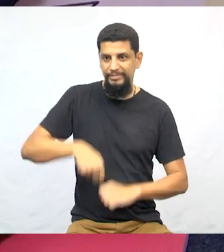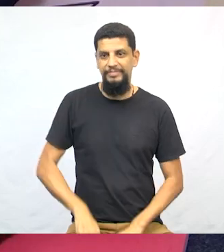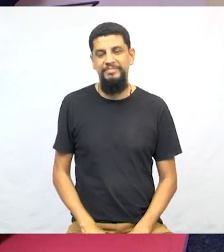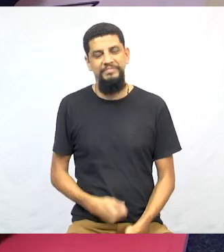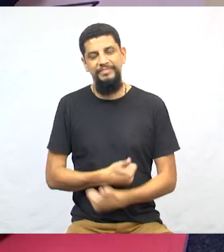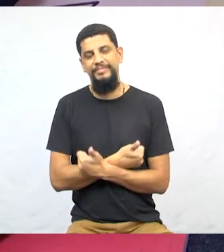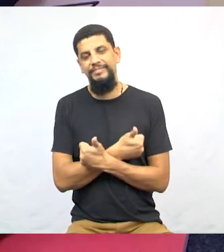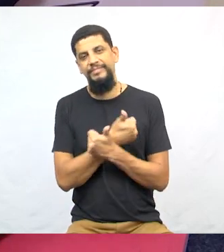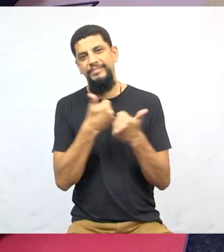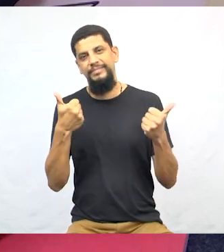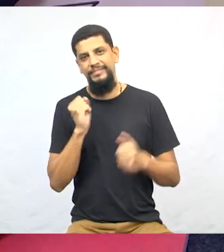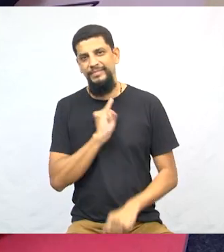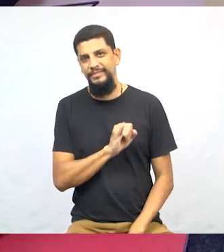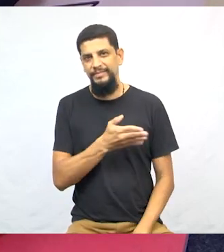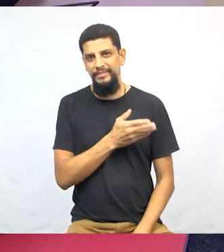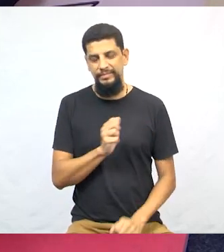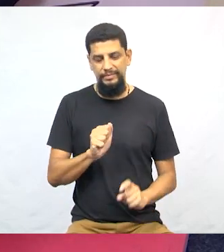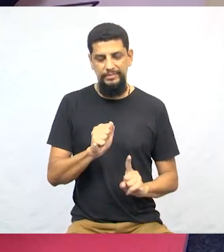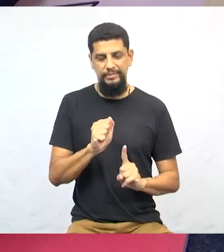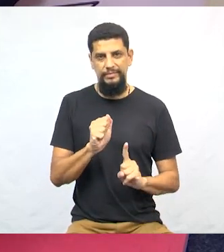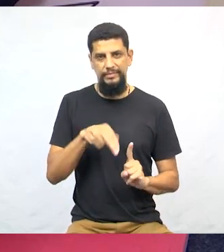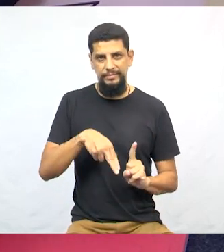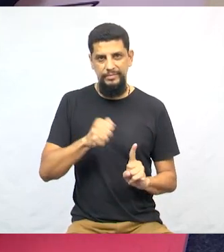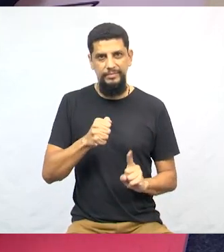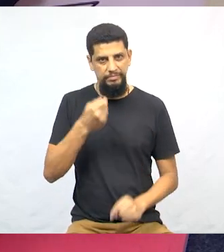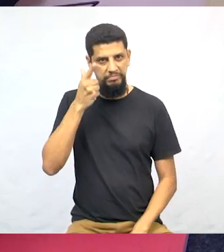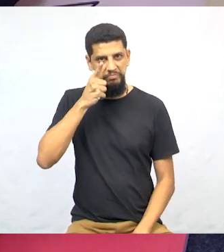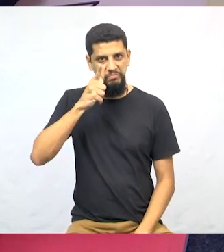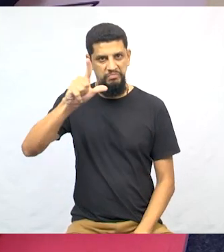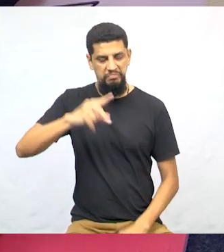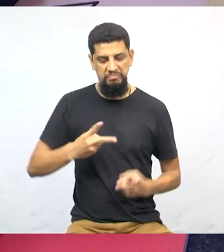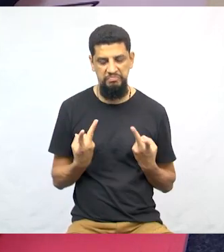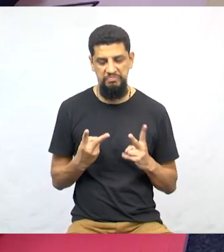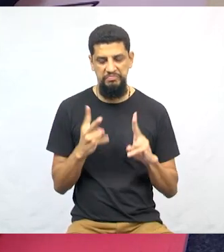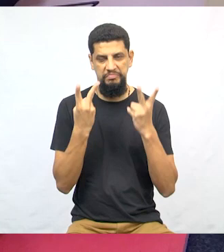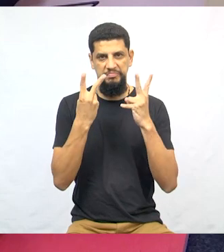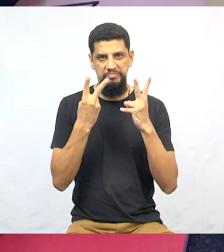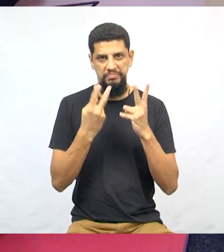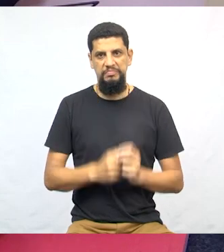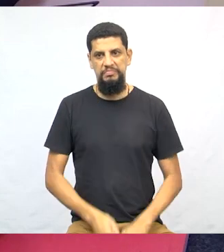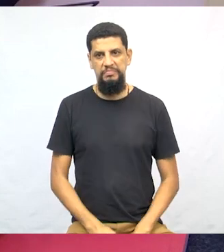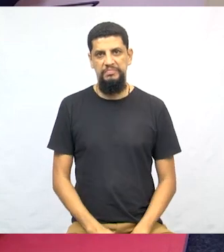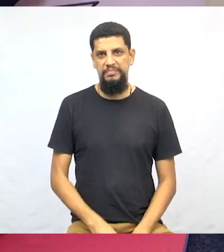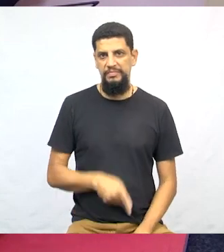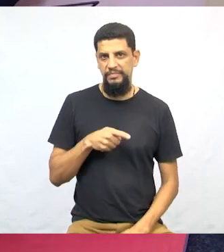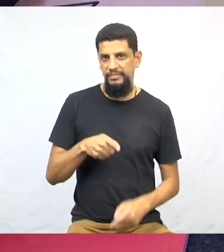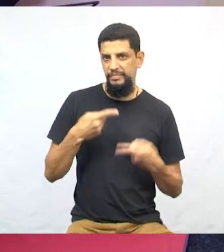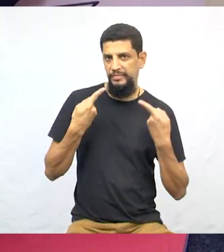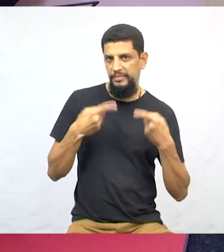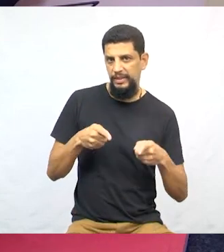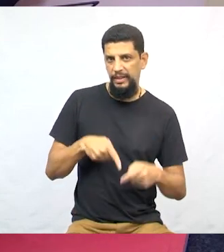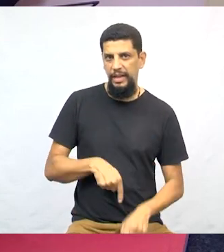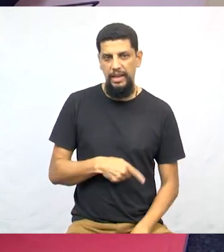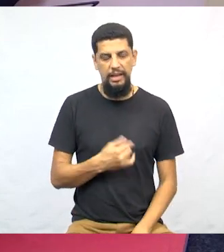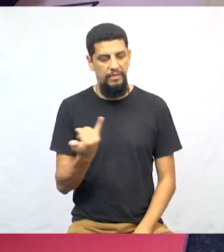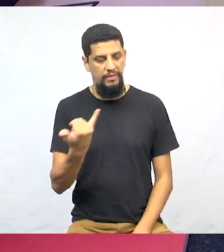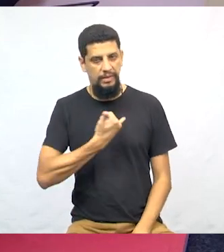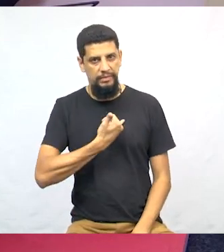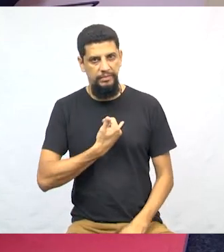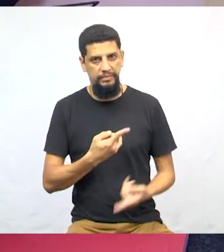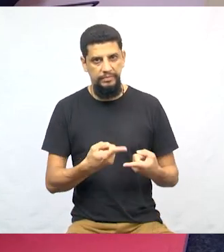é. Tudo bem. Será que a Ana venceu esse desafio? Eu acho que sim. Ela adivinhou que a música era